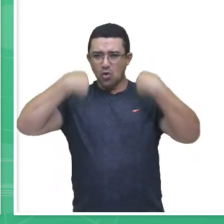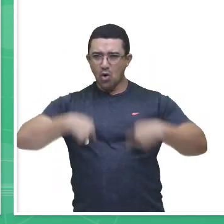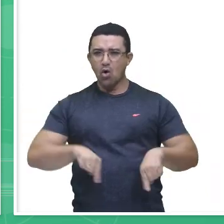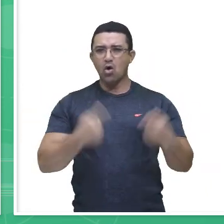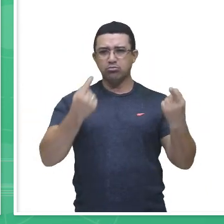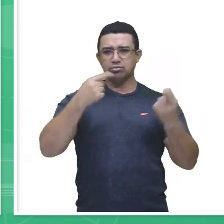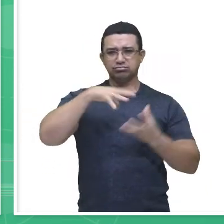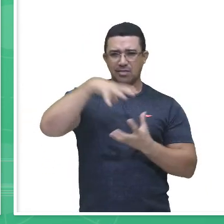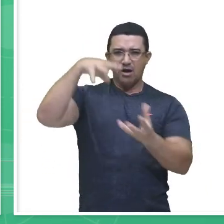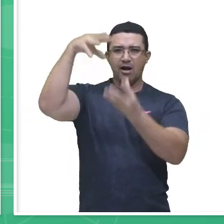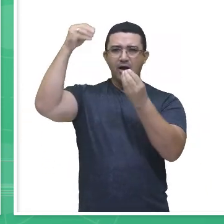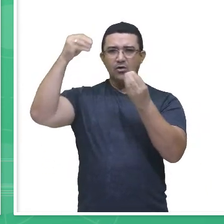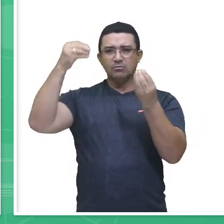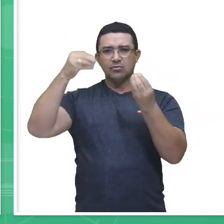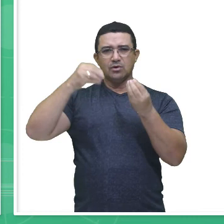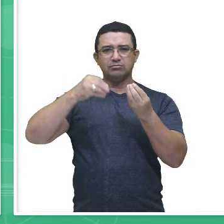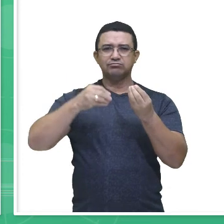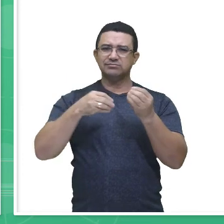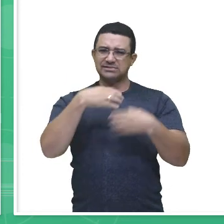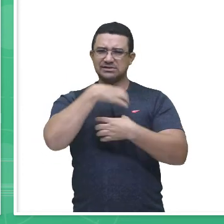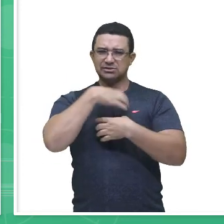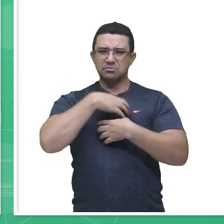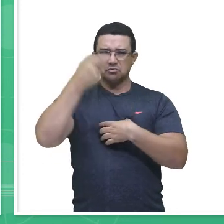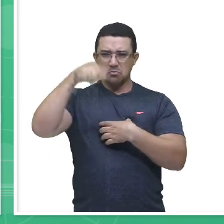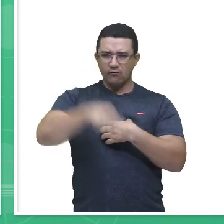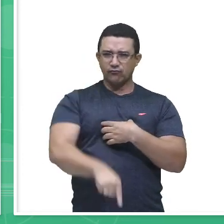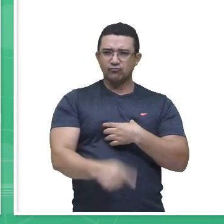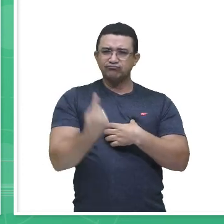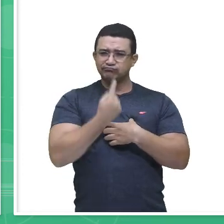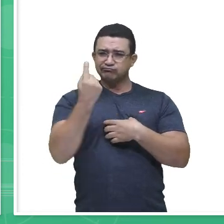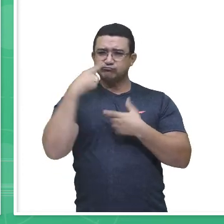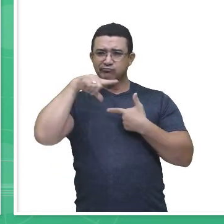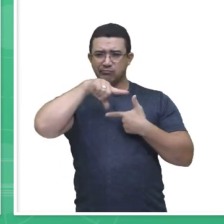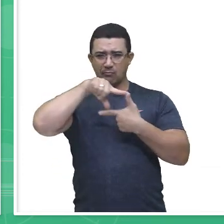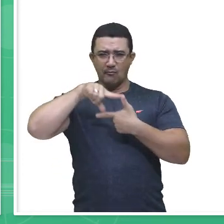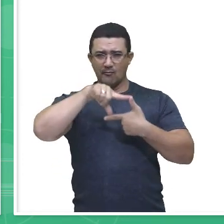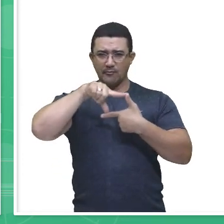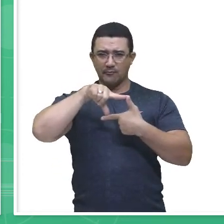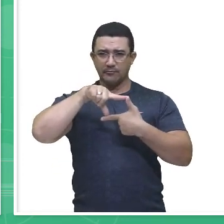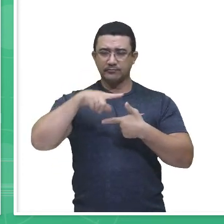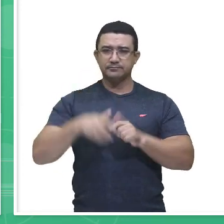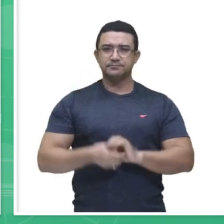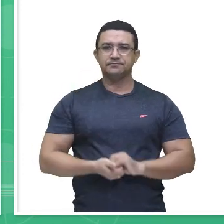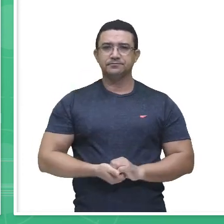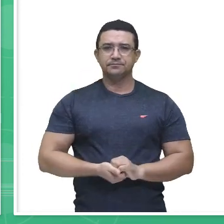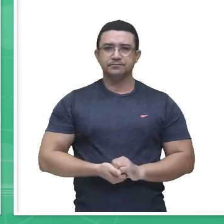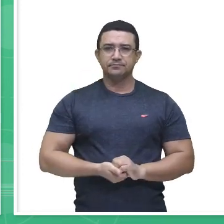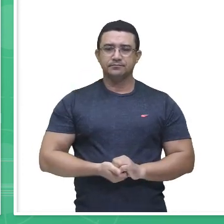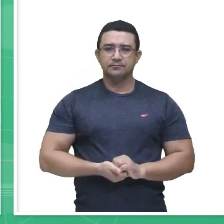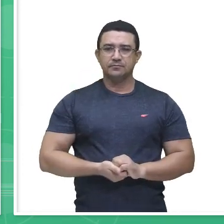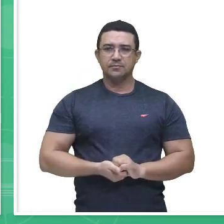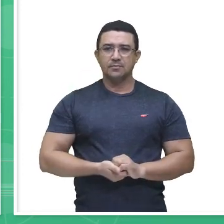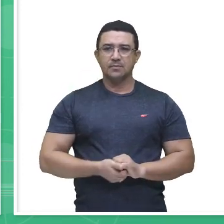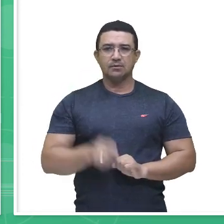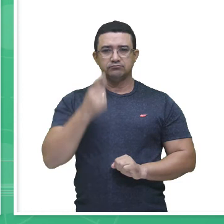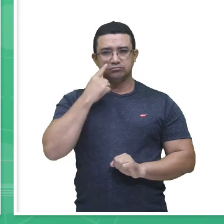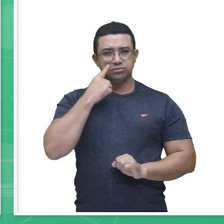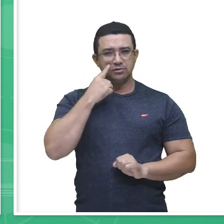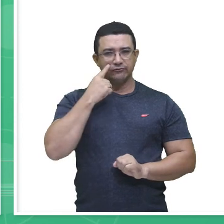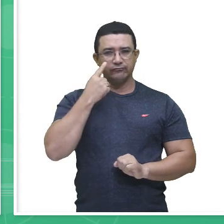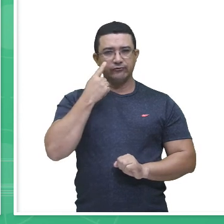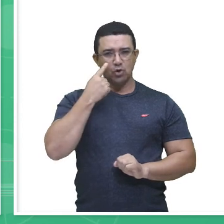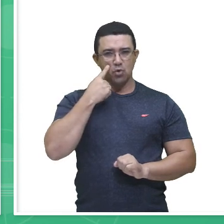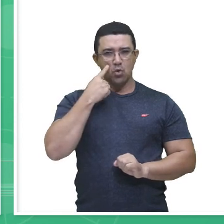exagerados, sentimento profundo da solidão. Então, pessoal, com base no que nós vimos durante a